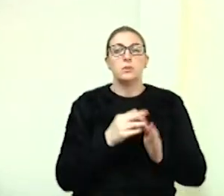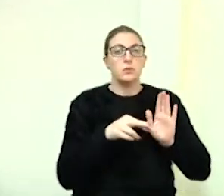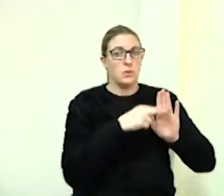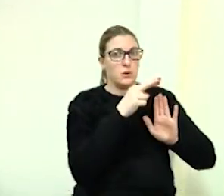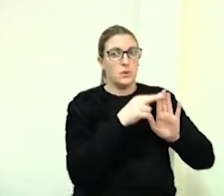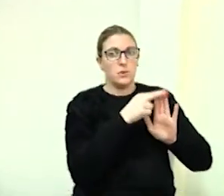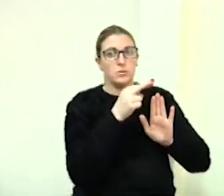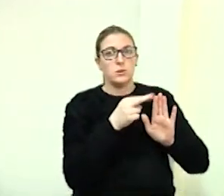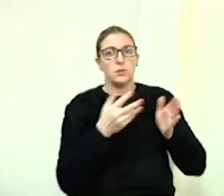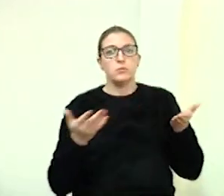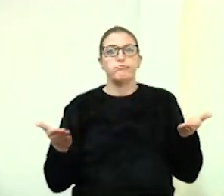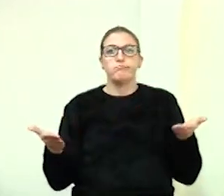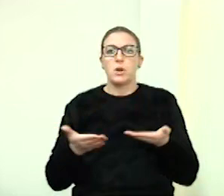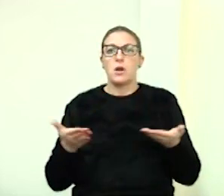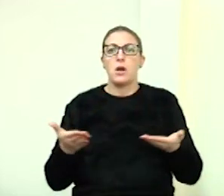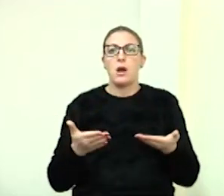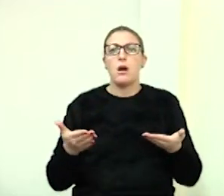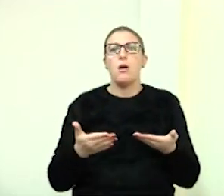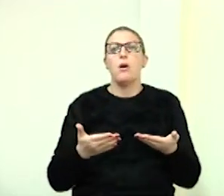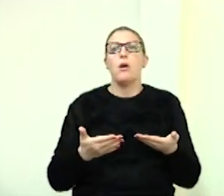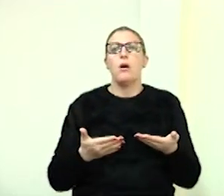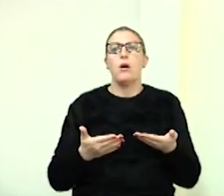resolução, e agora nós estamos